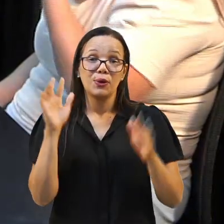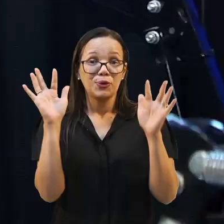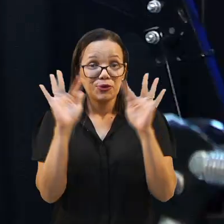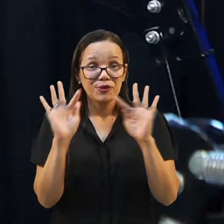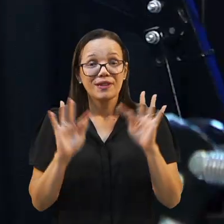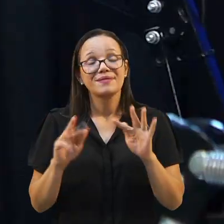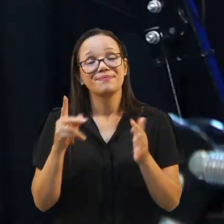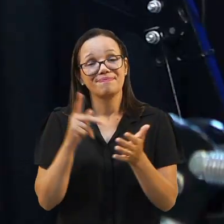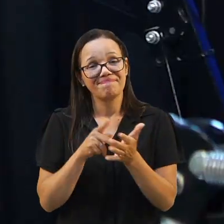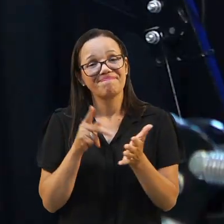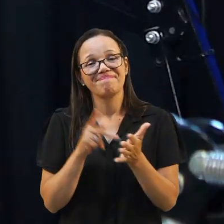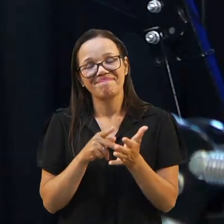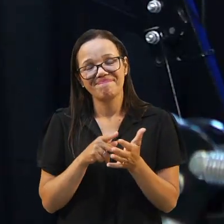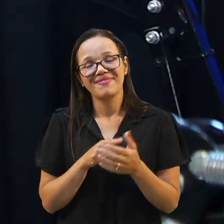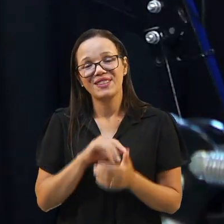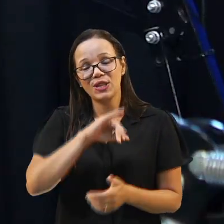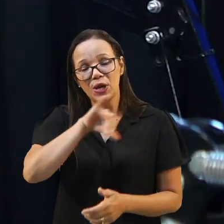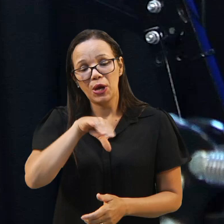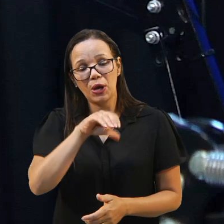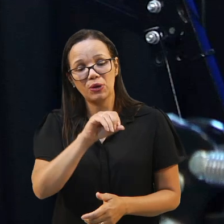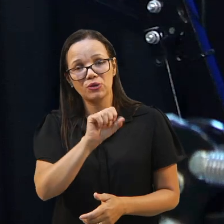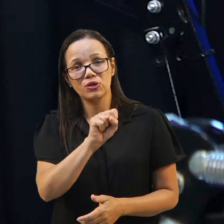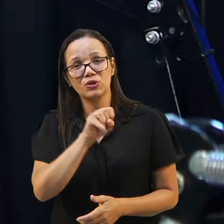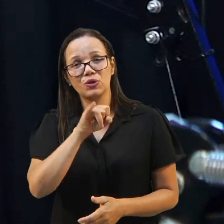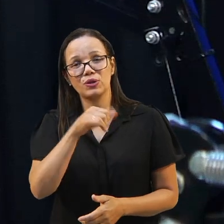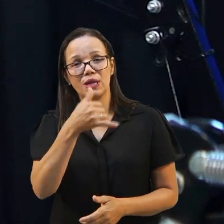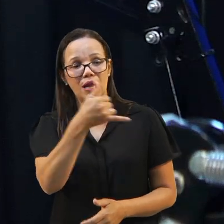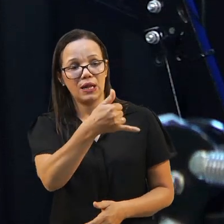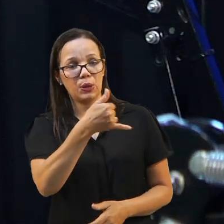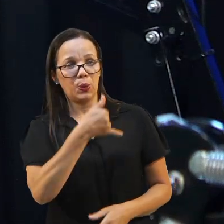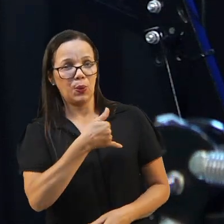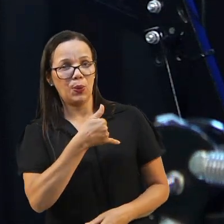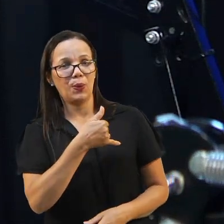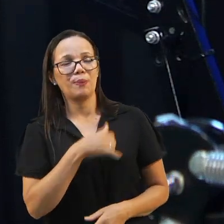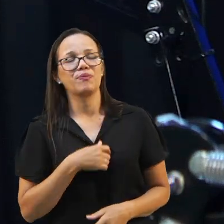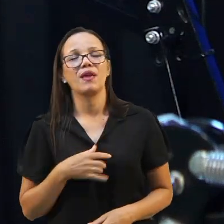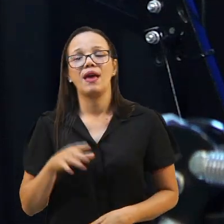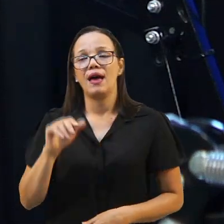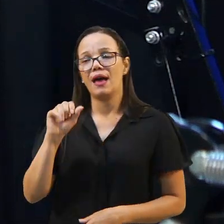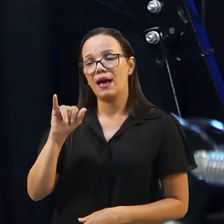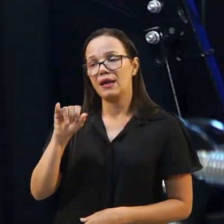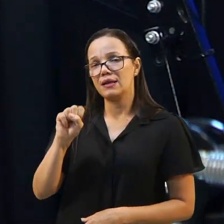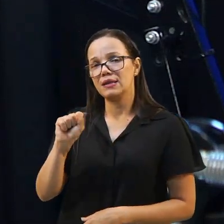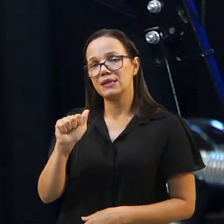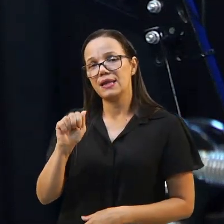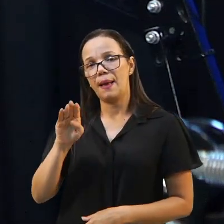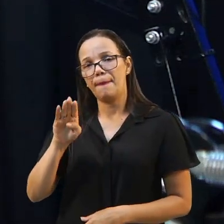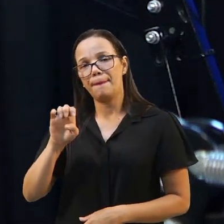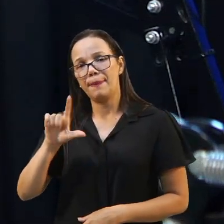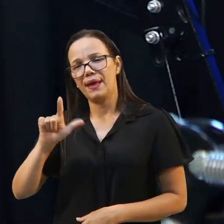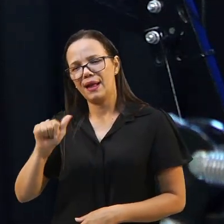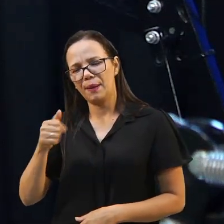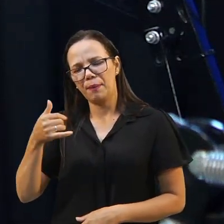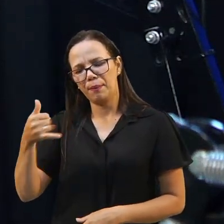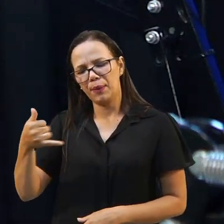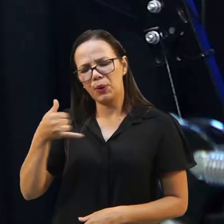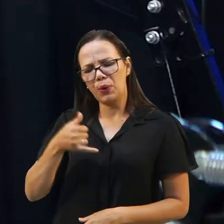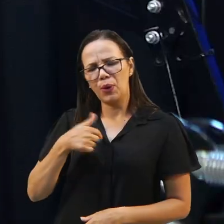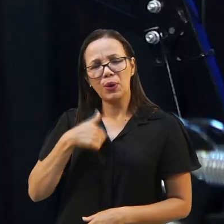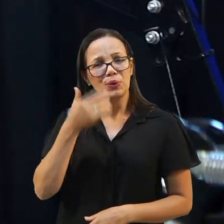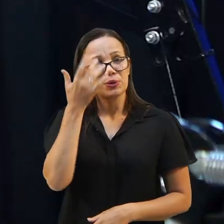feliz, né? Quando a Josi fez o contato através da Isabela, eu não tinha a menor ideia do que eu